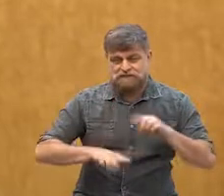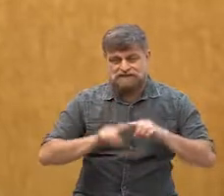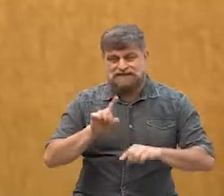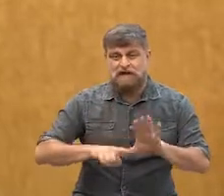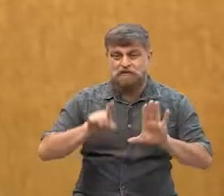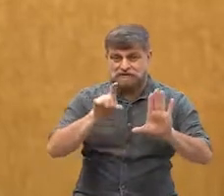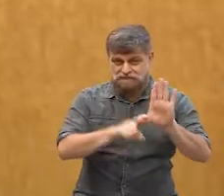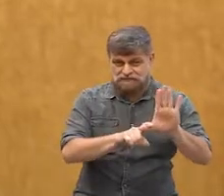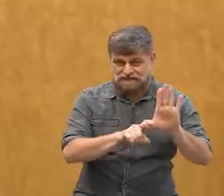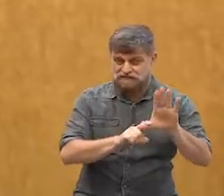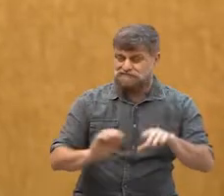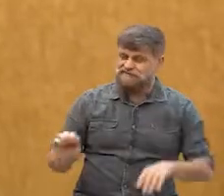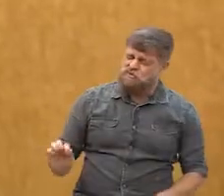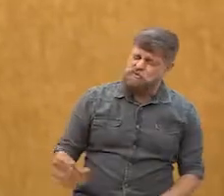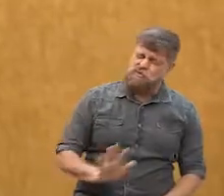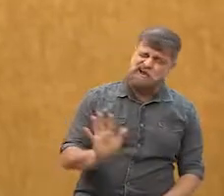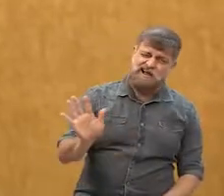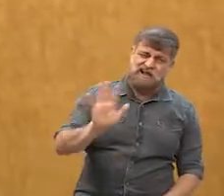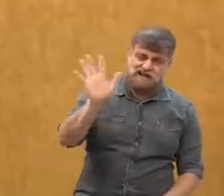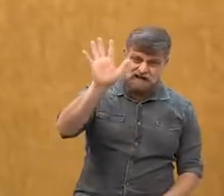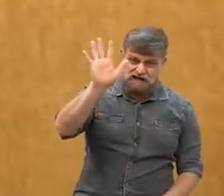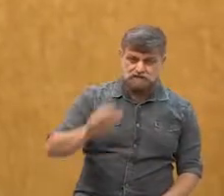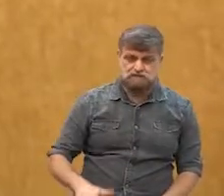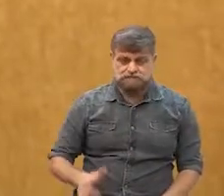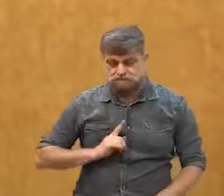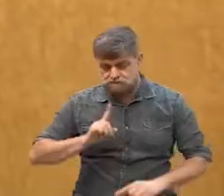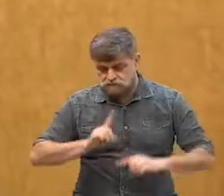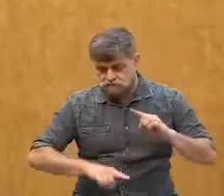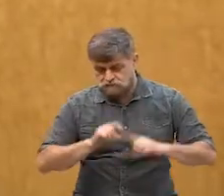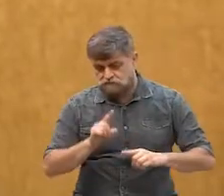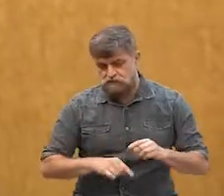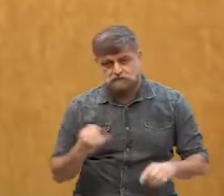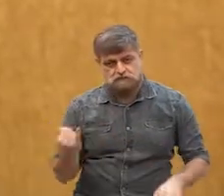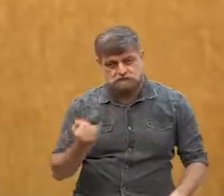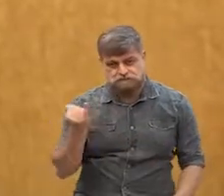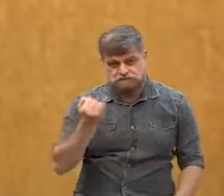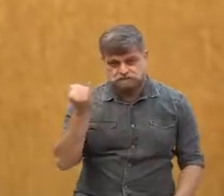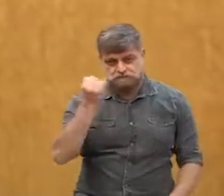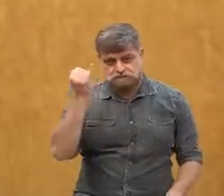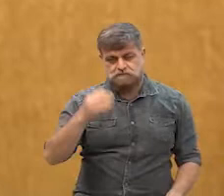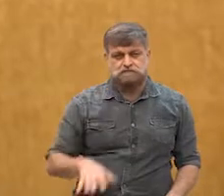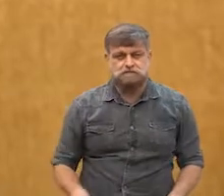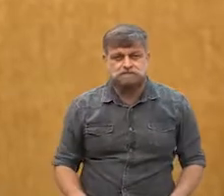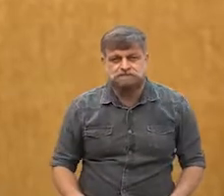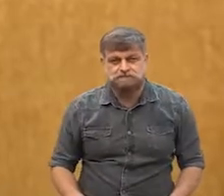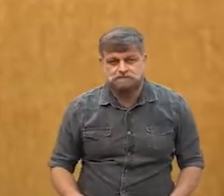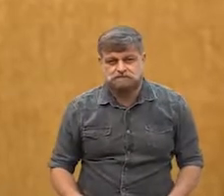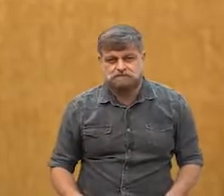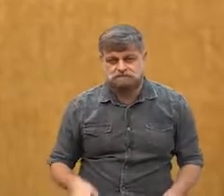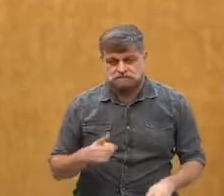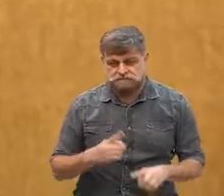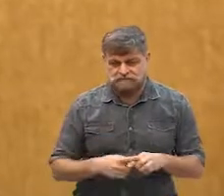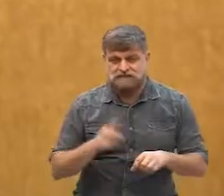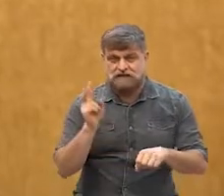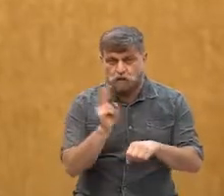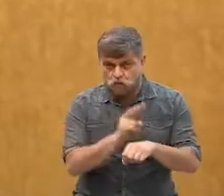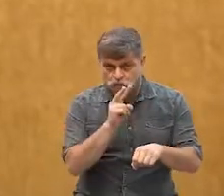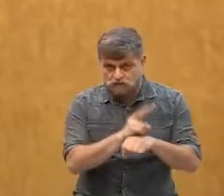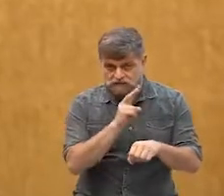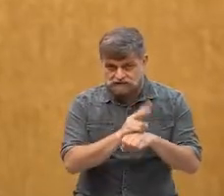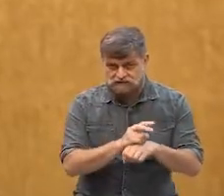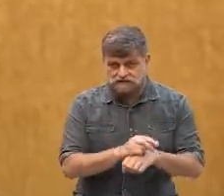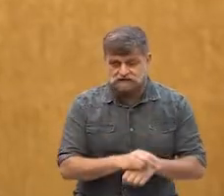ela é muito cara. Então, é um material importante e ela não é vilã porque ela está protegendo, ela evita